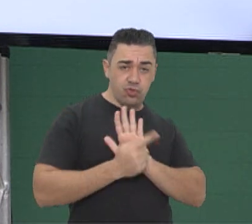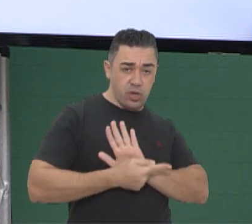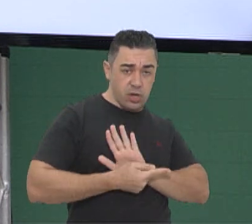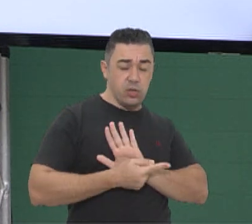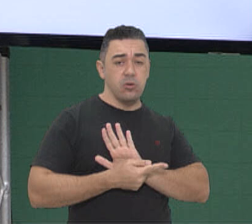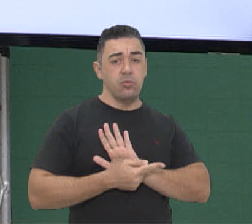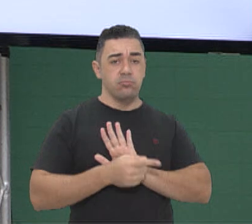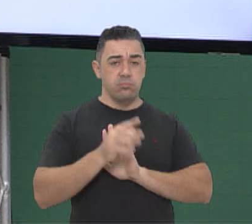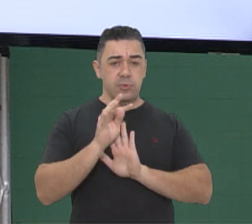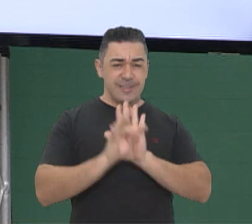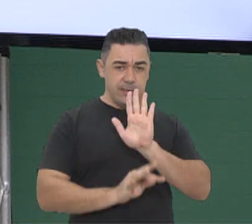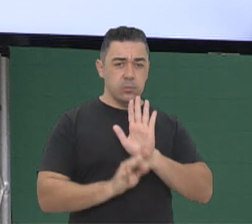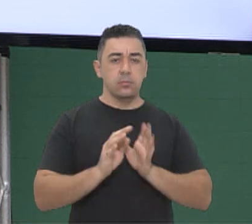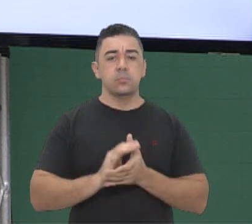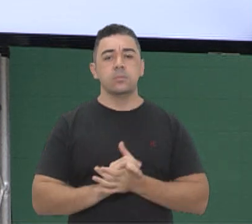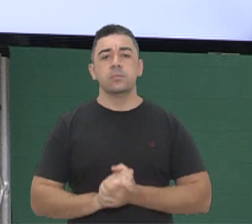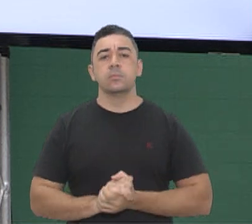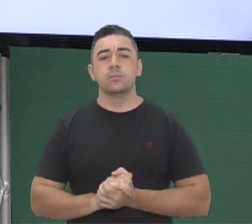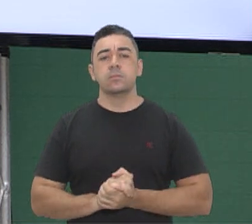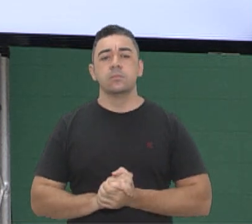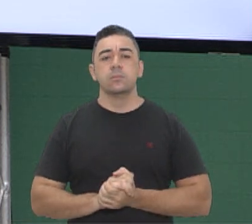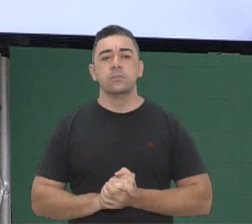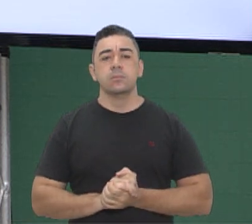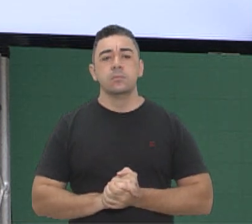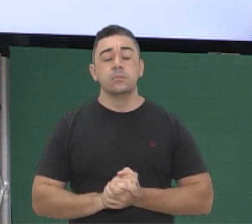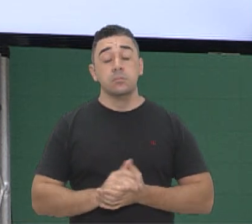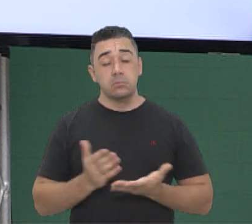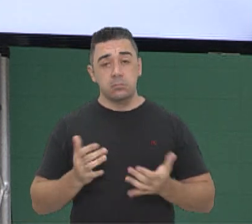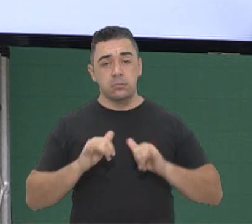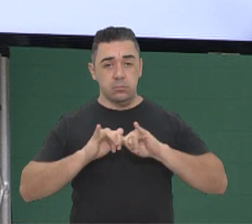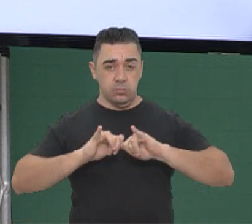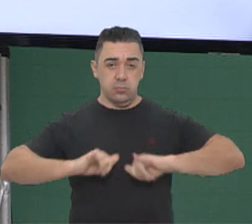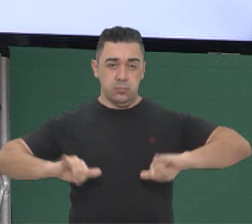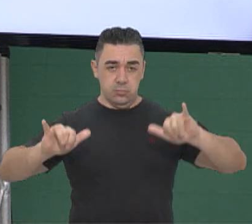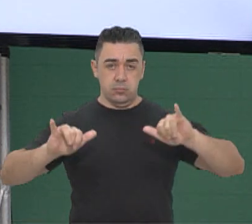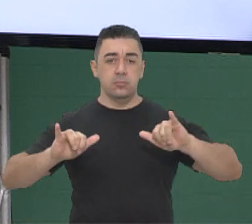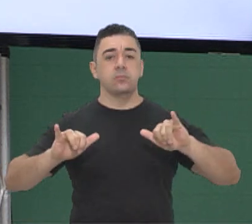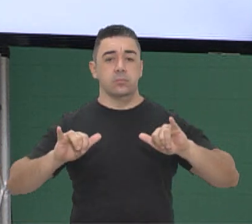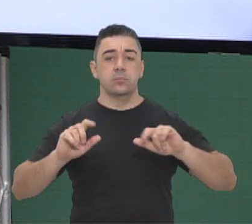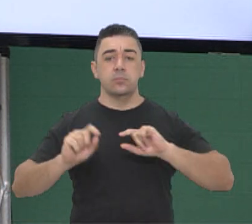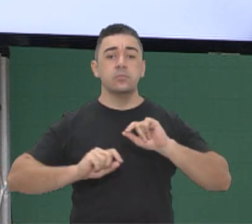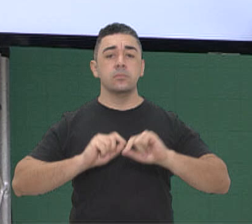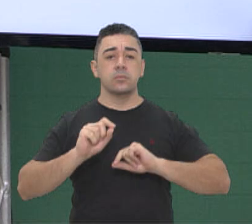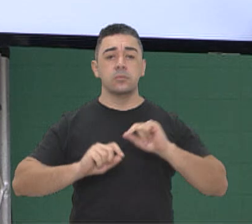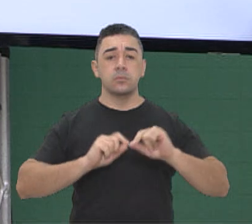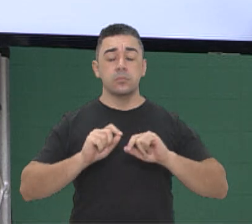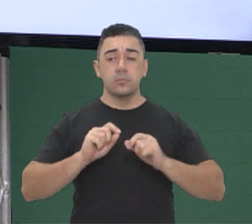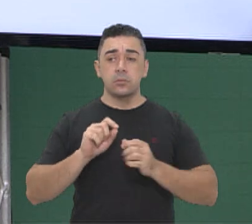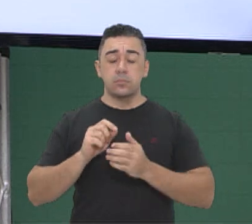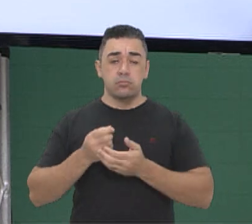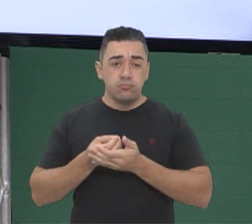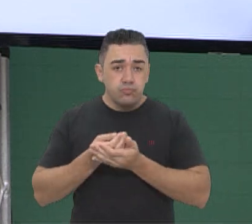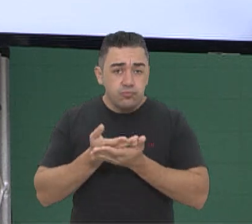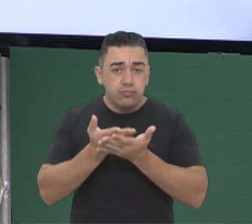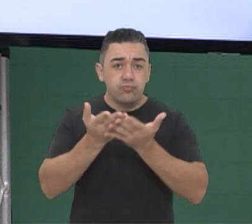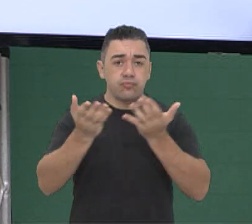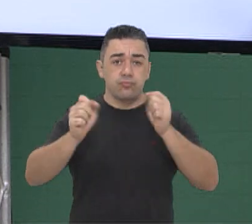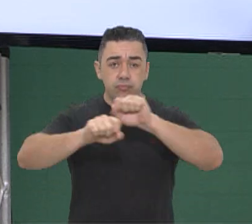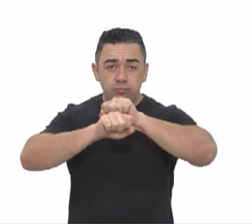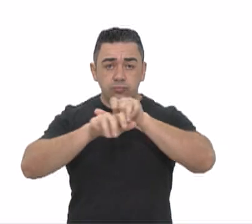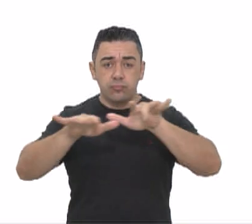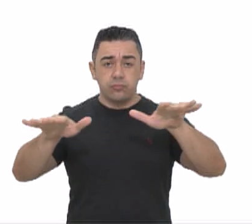certo? Vamos contextualizar um pouquinho. Então, é uma notícia, a instituição que divulgou, publicou